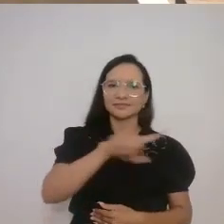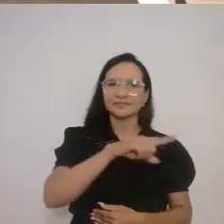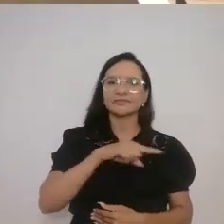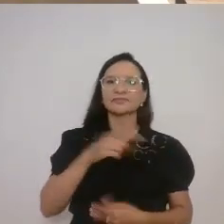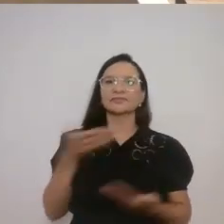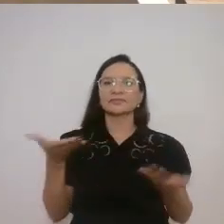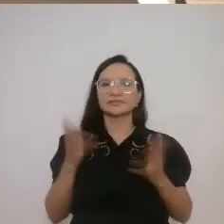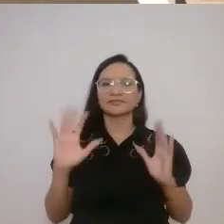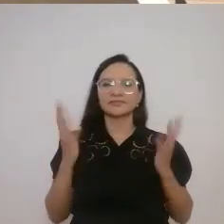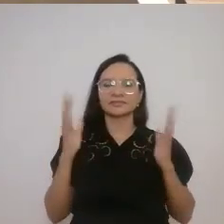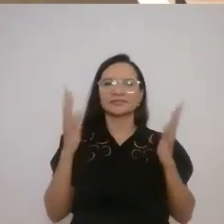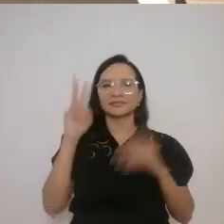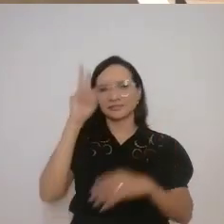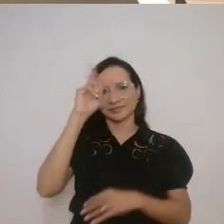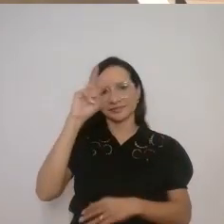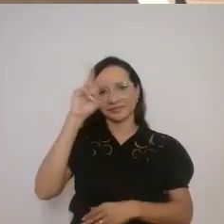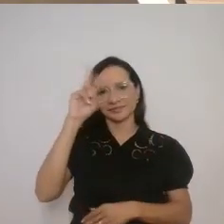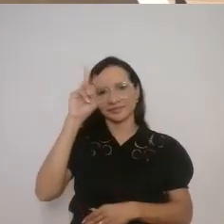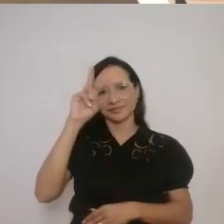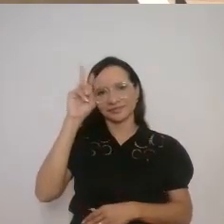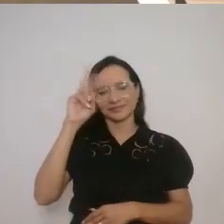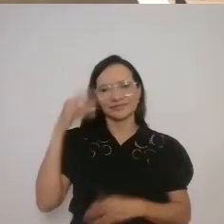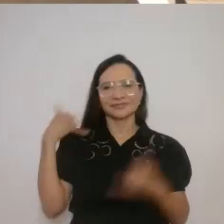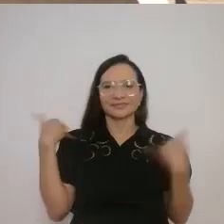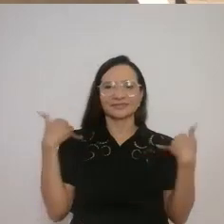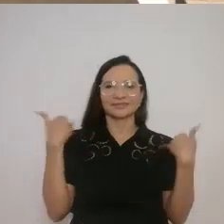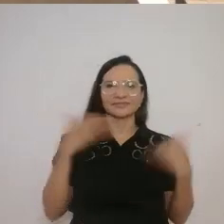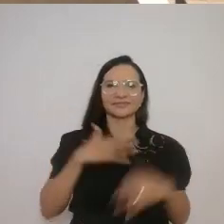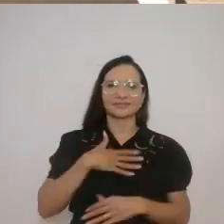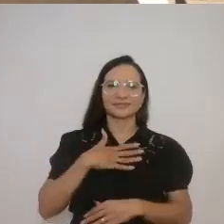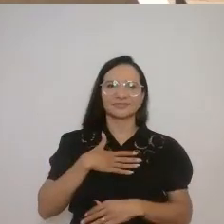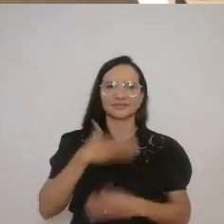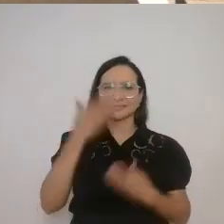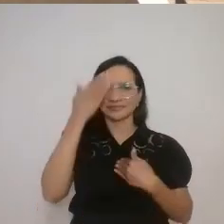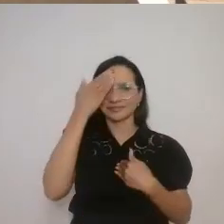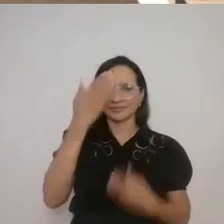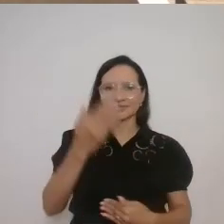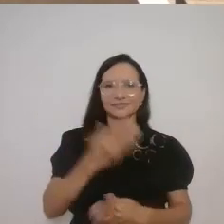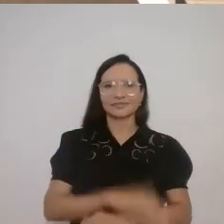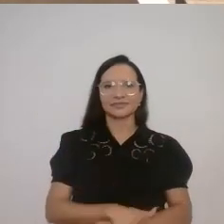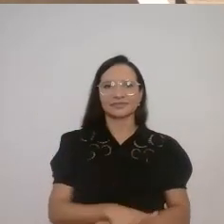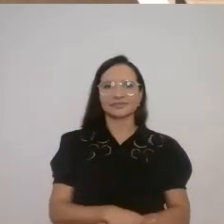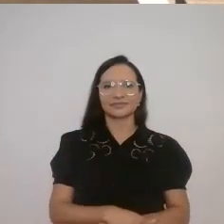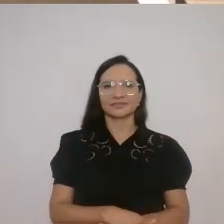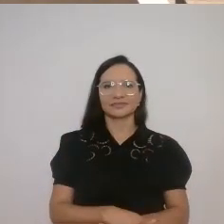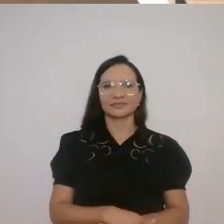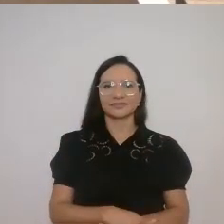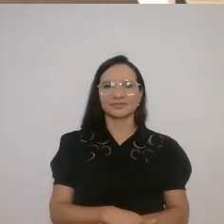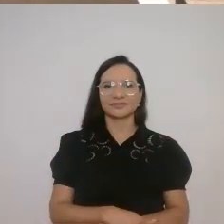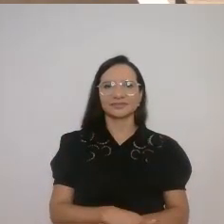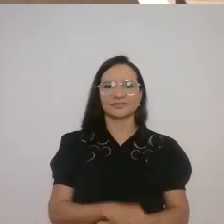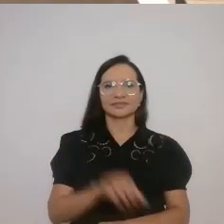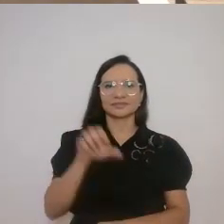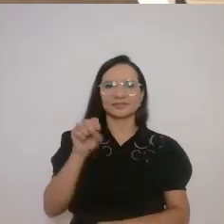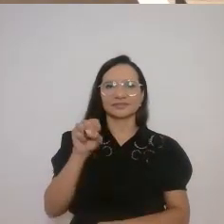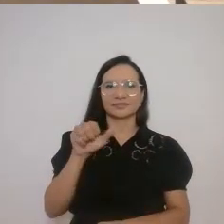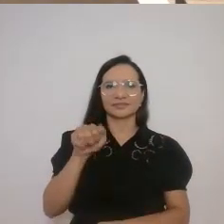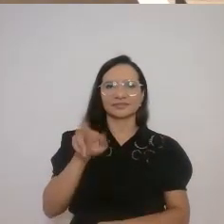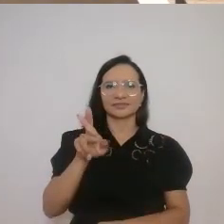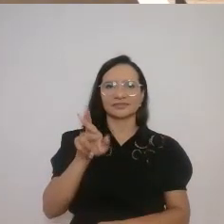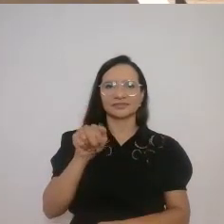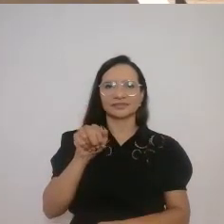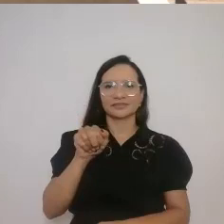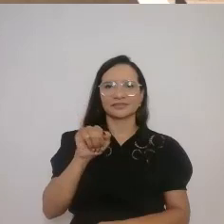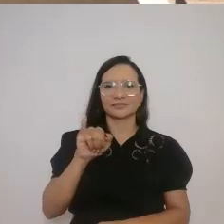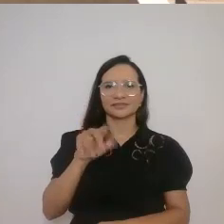homenagem e a lembrança do aniversário. Fico muito grato. Desembargador Saraiva. Senhor presidente, quero me